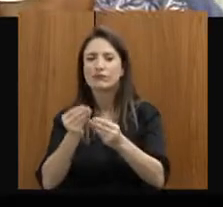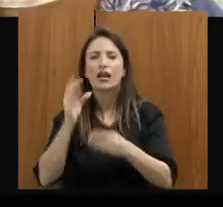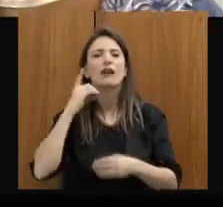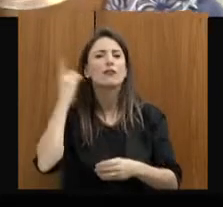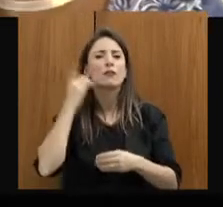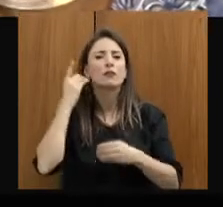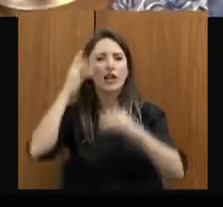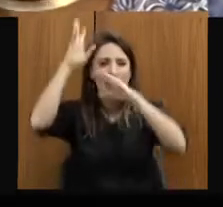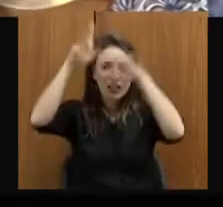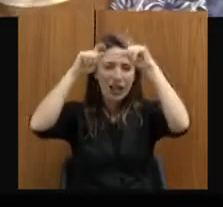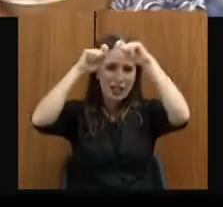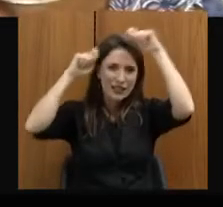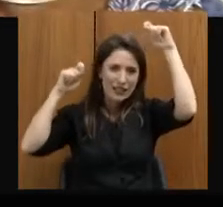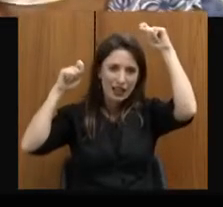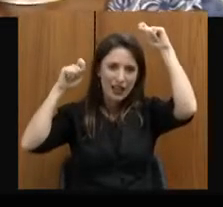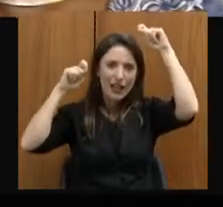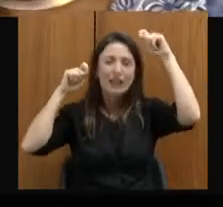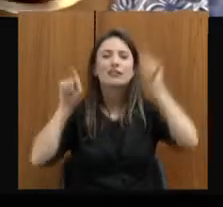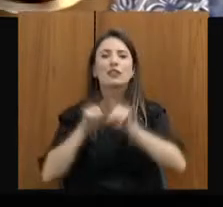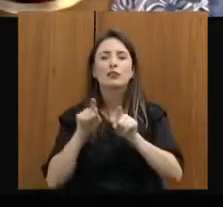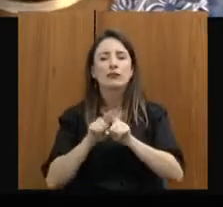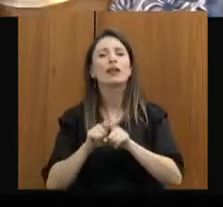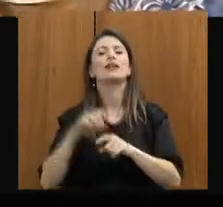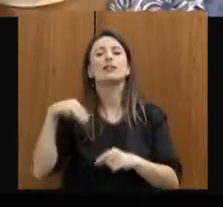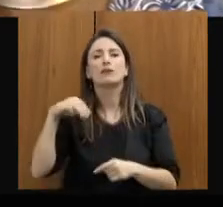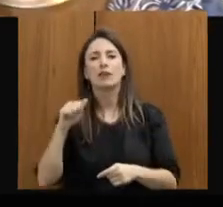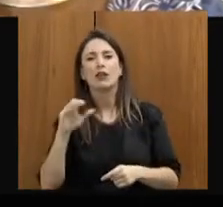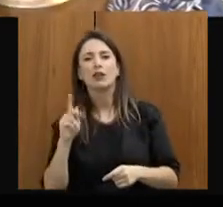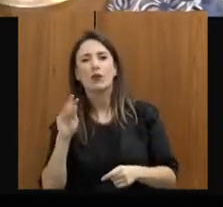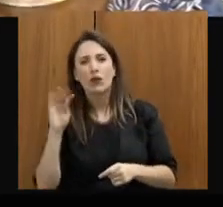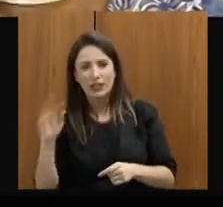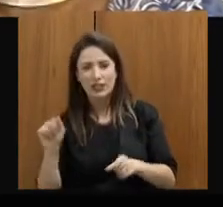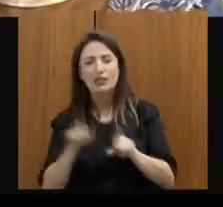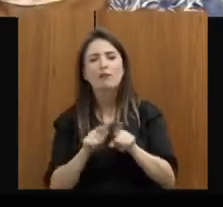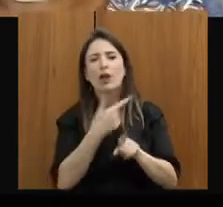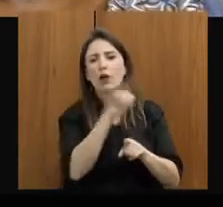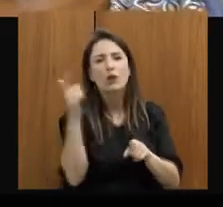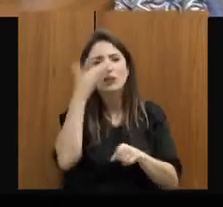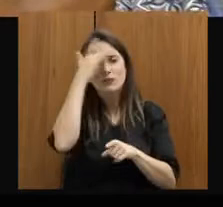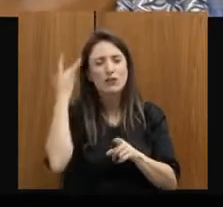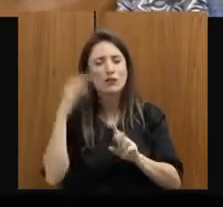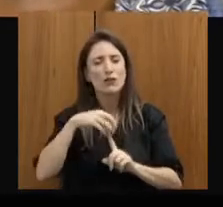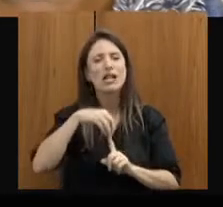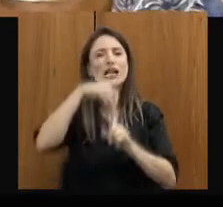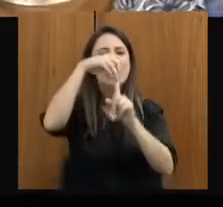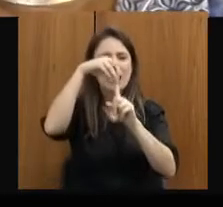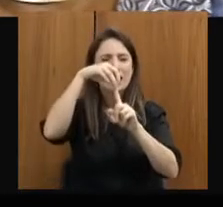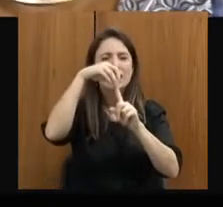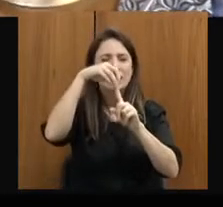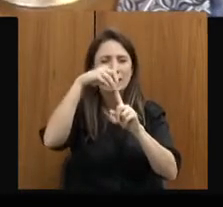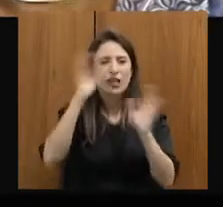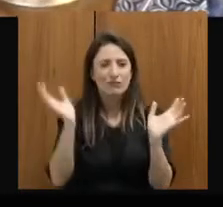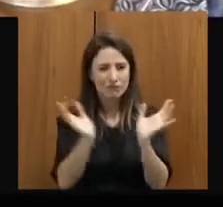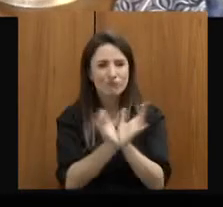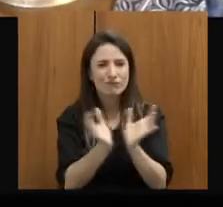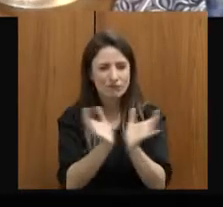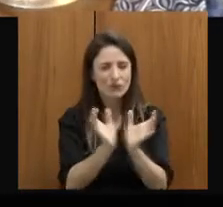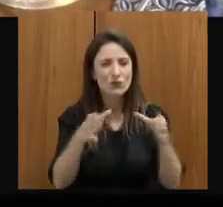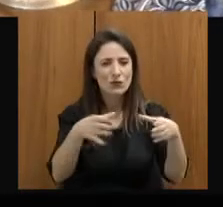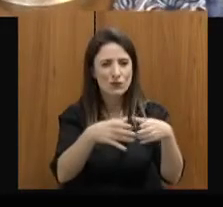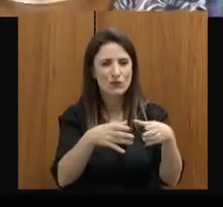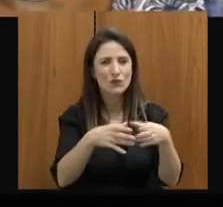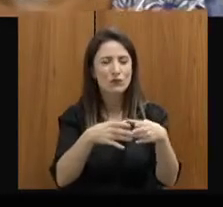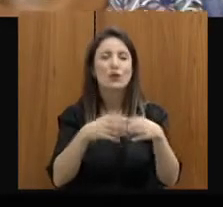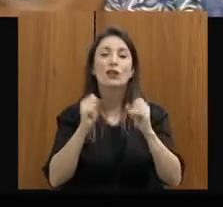makota Celinha deve ter mascote decisão de mudar e outras lideranças devem ter pode se a partir dali pegar como exemplo